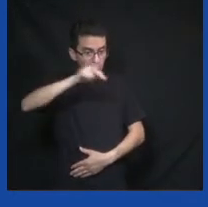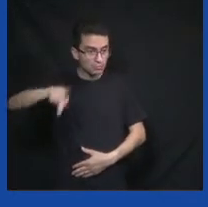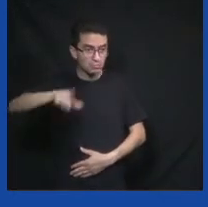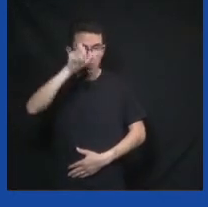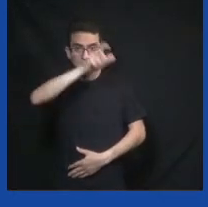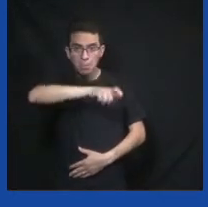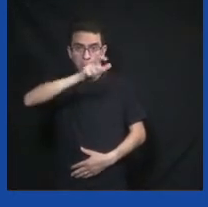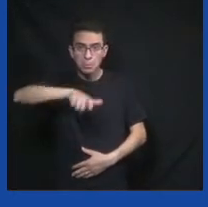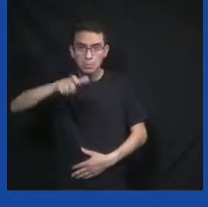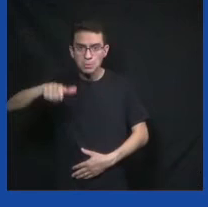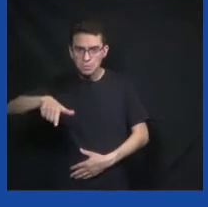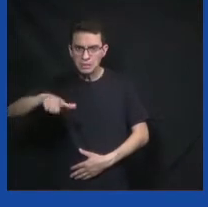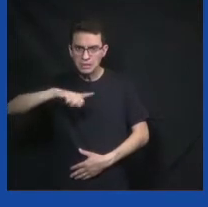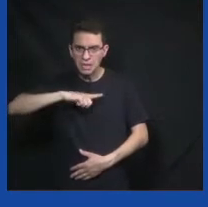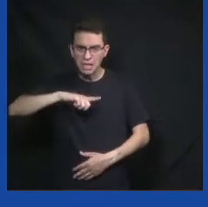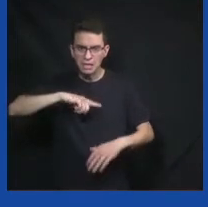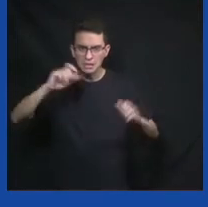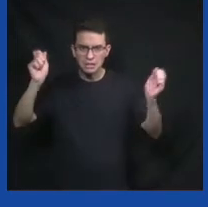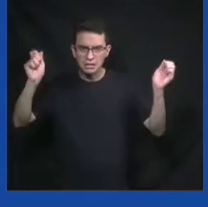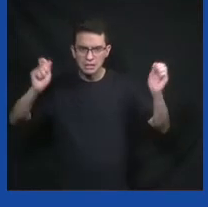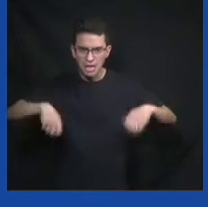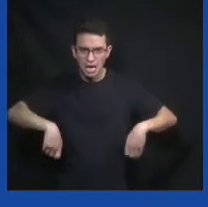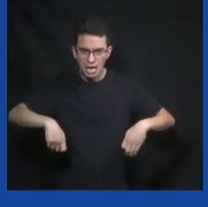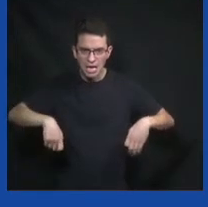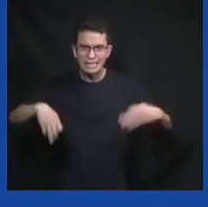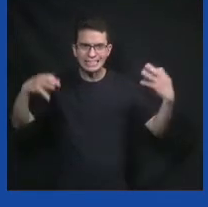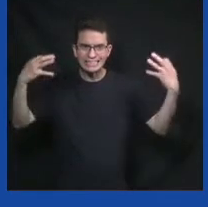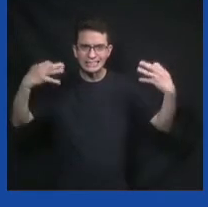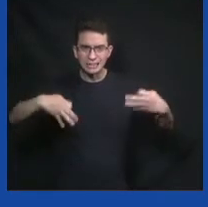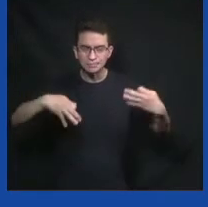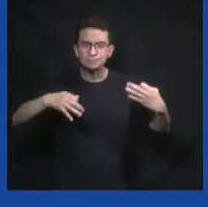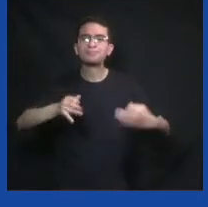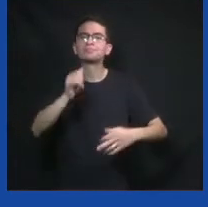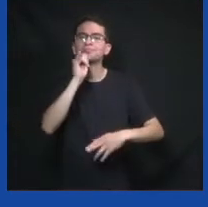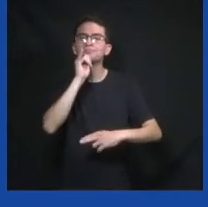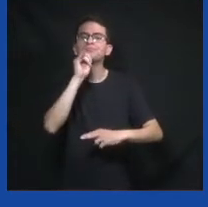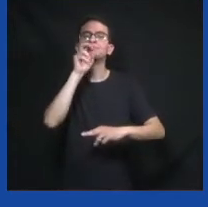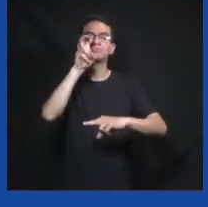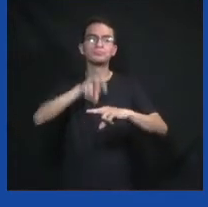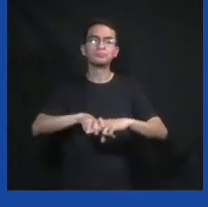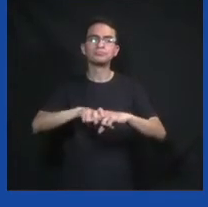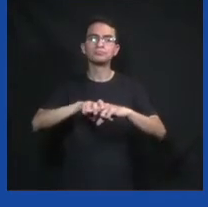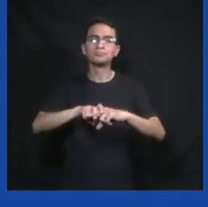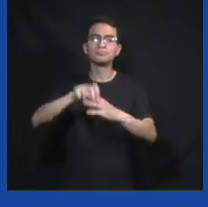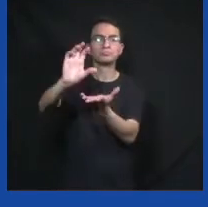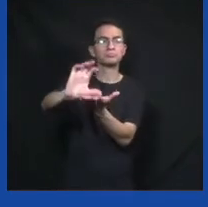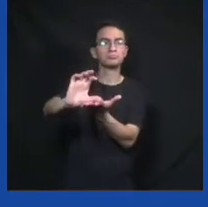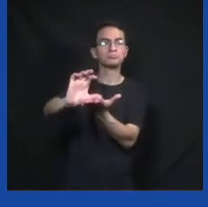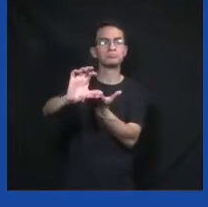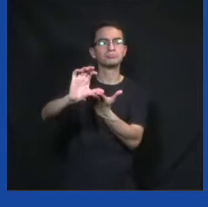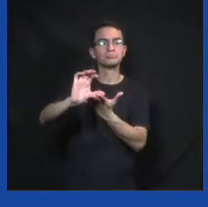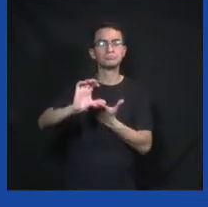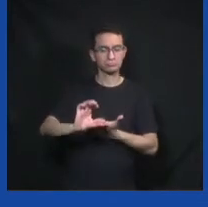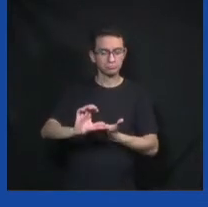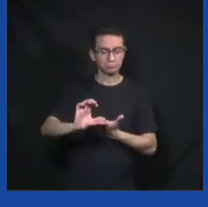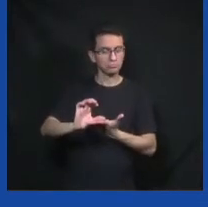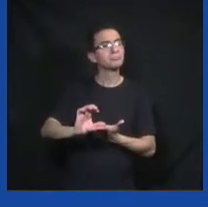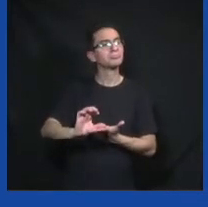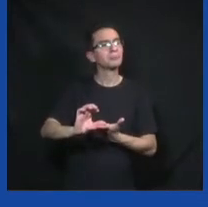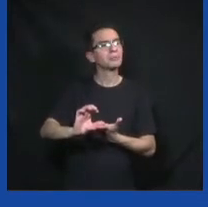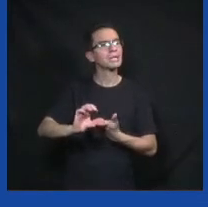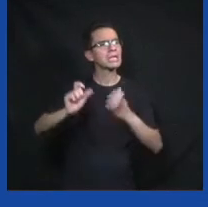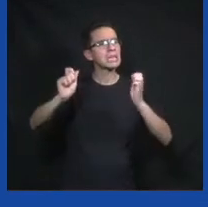condições plenas de sentar e ser remunerado e ter condições